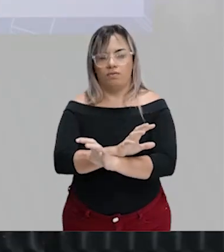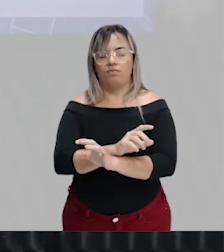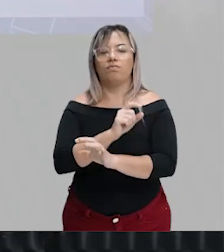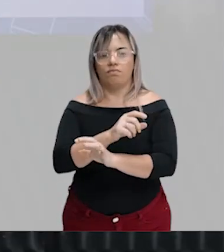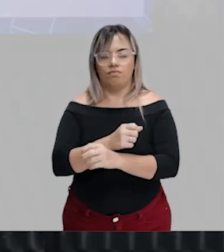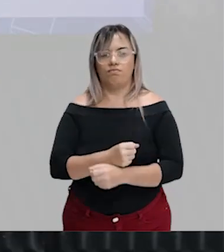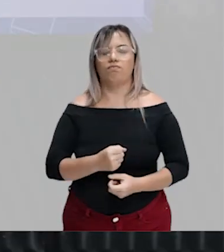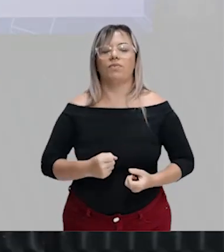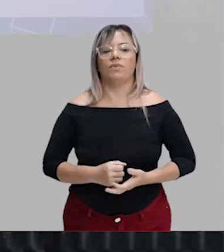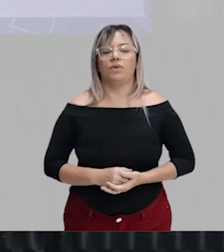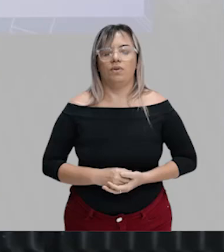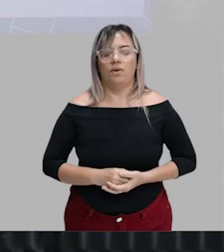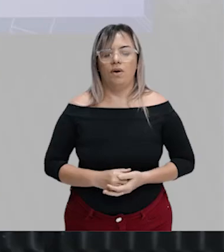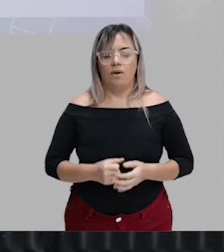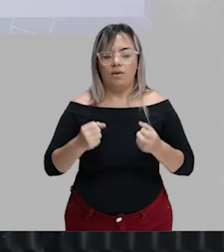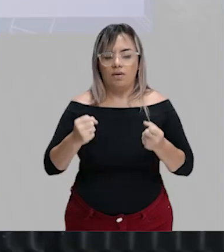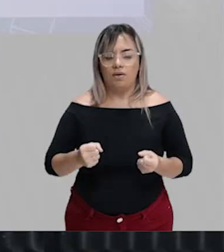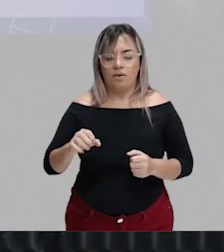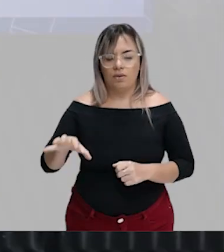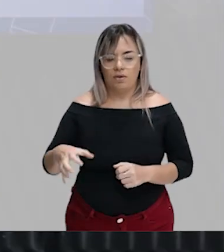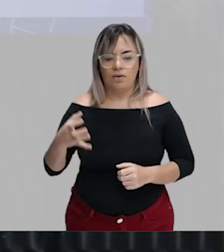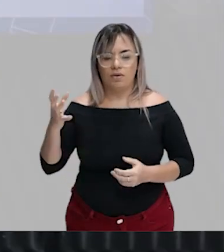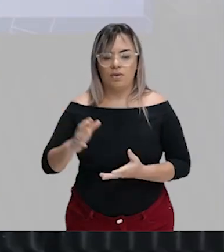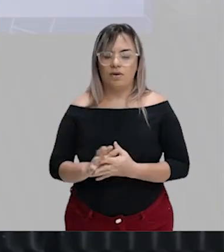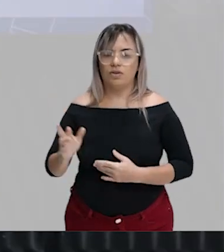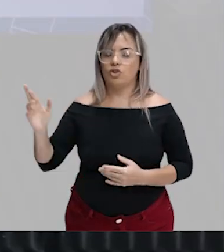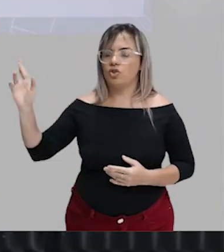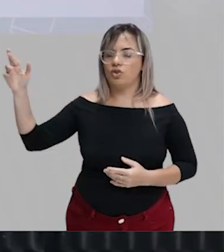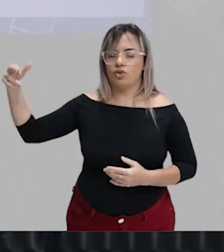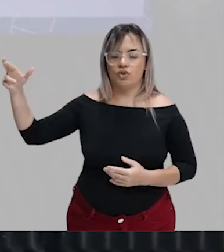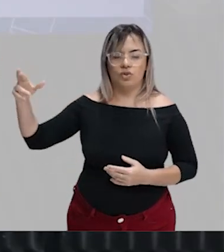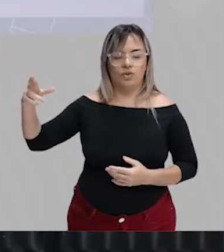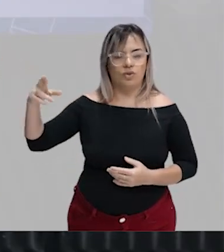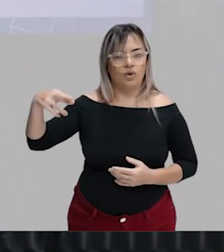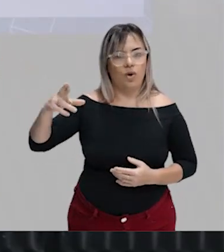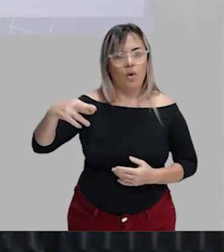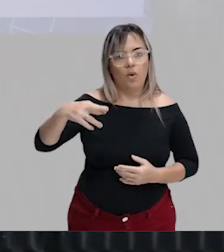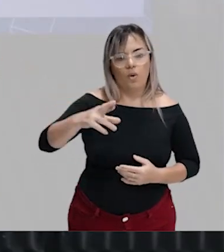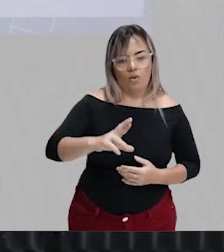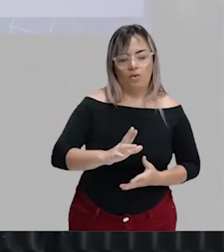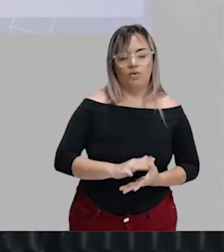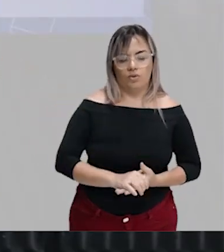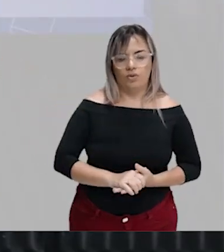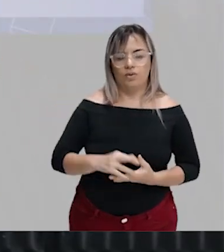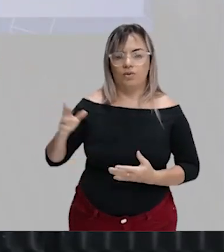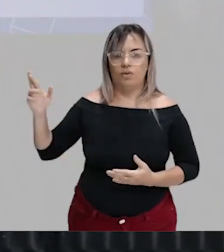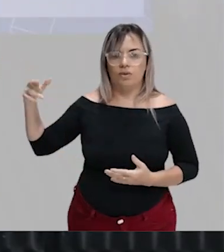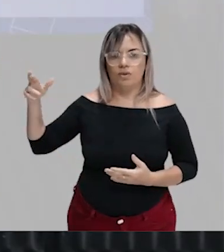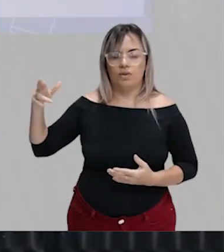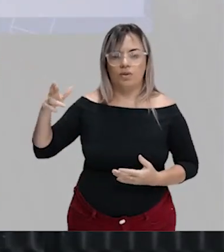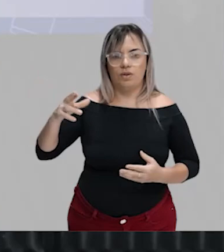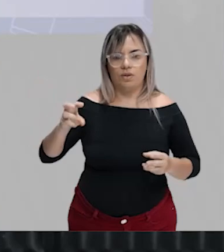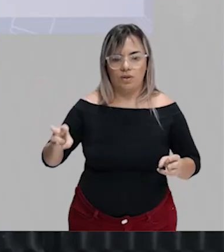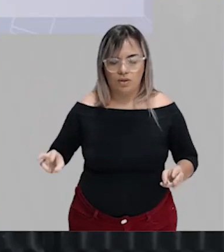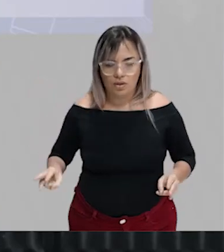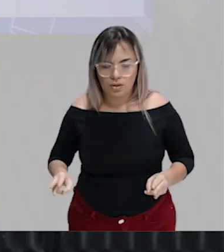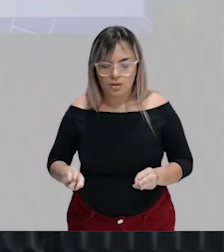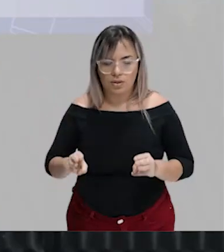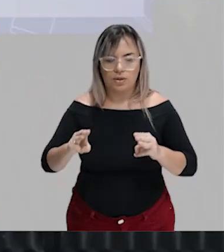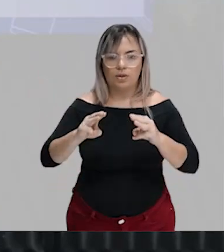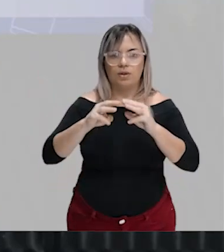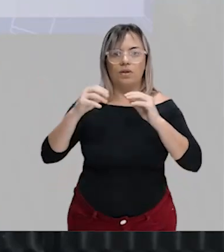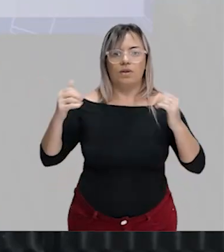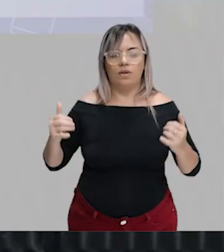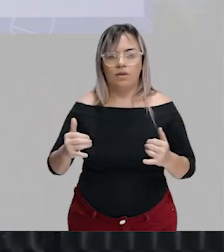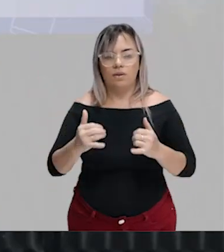no vácuo, porque o processo de irradiação é através de ondas. Né? Irradiação ou radiação é através de ondas eletromagnéticas. Né? E essas